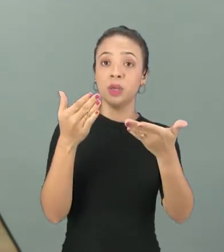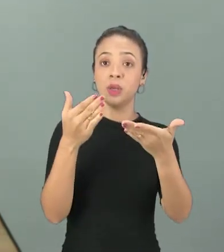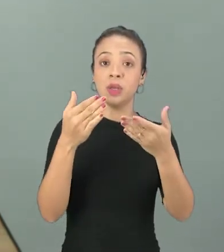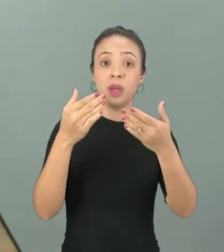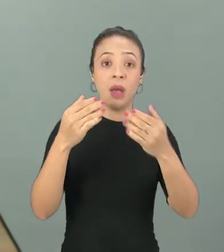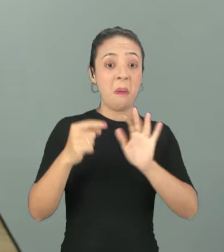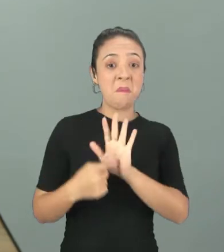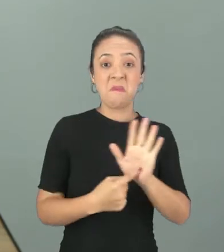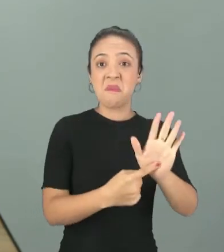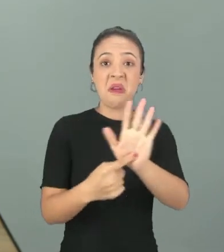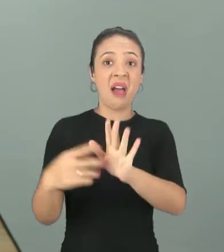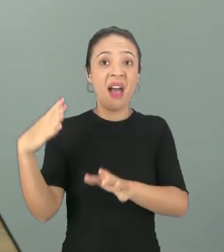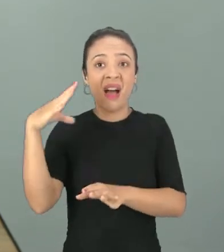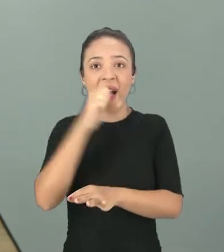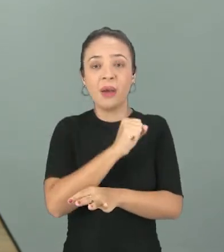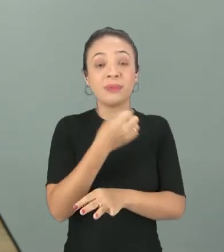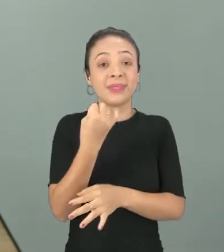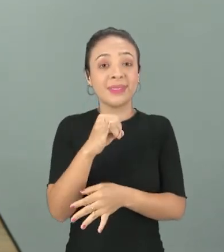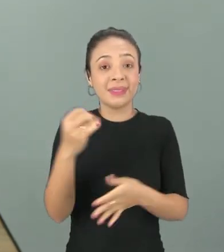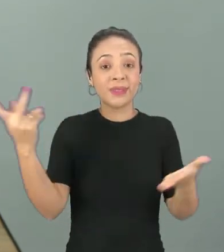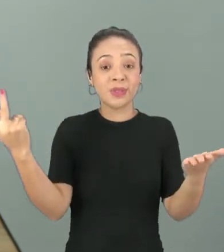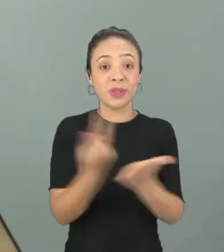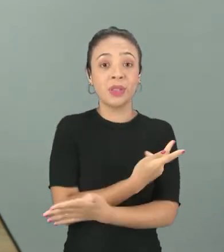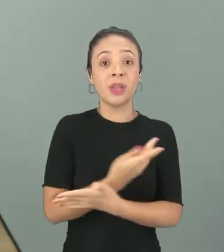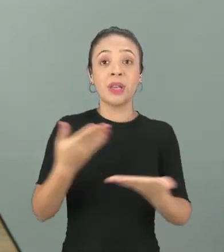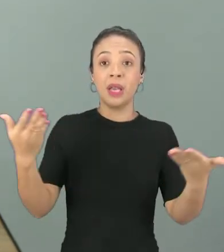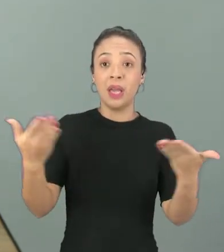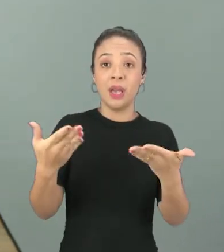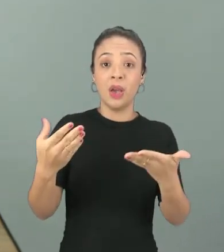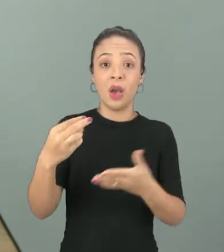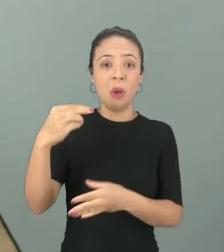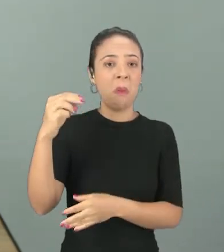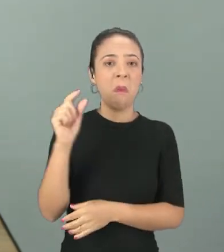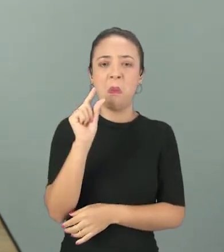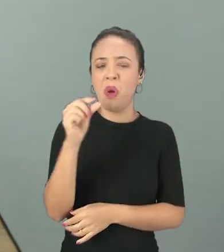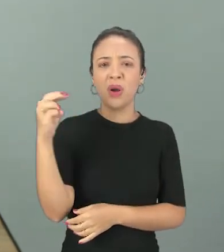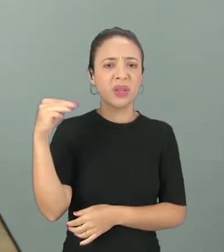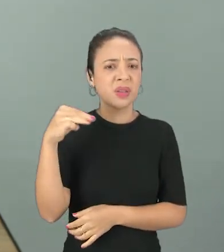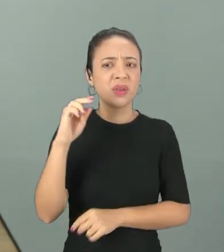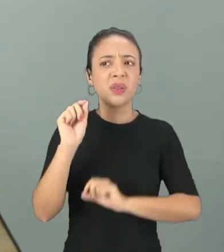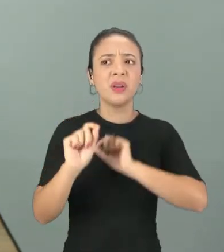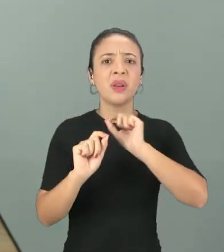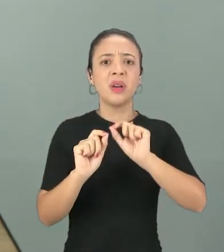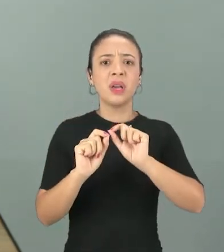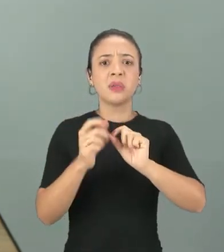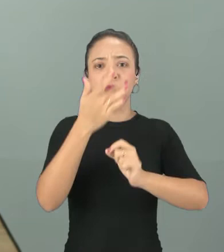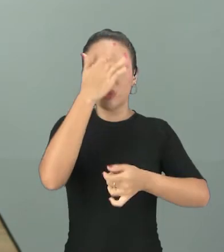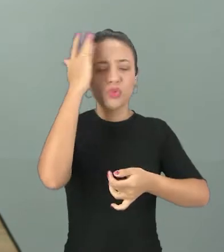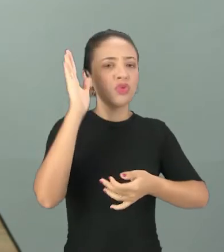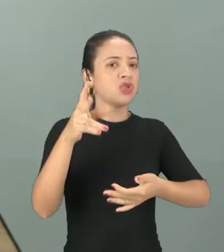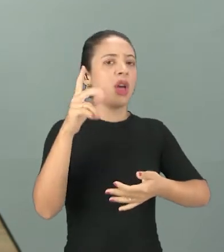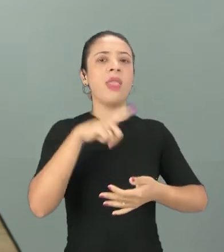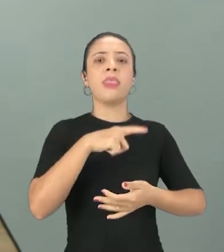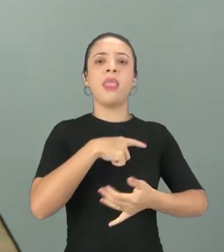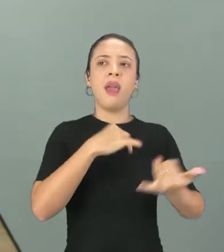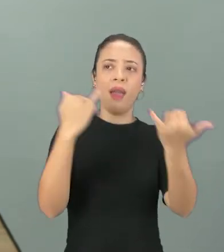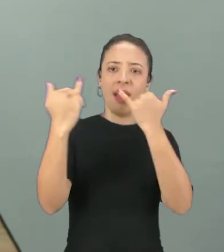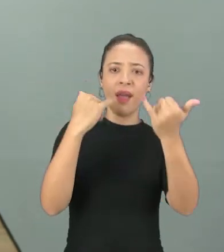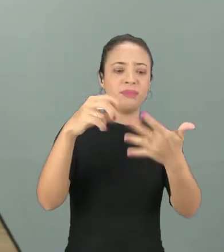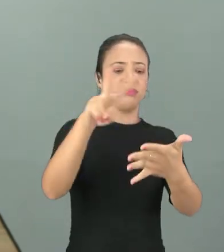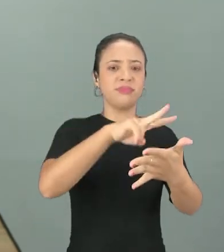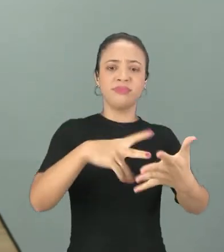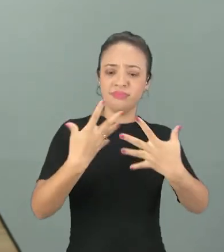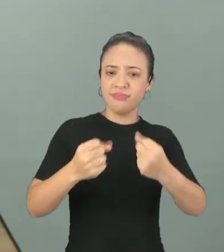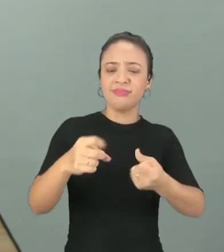tempo real, o que acontece aqui agora, em poucos minutos, os leitores